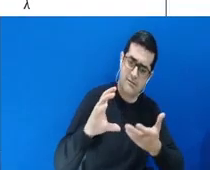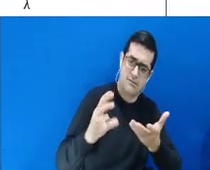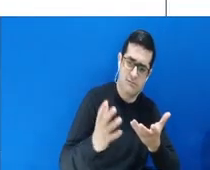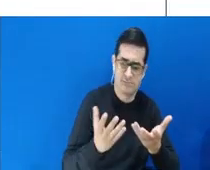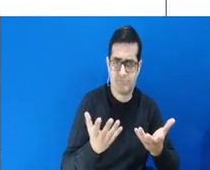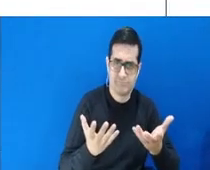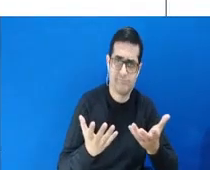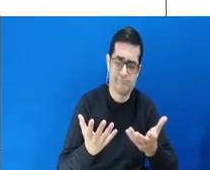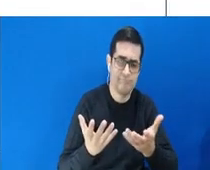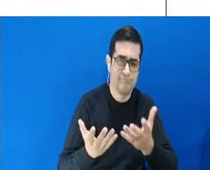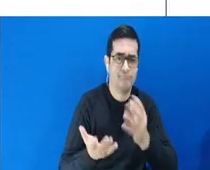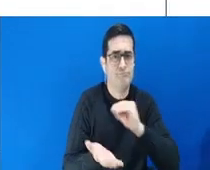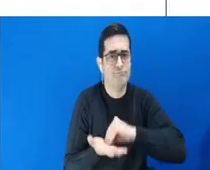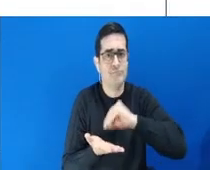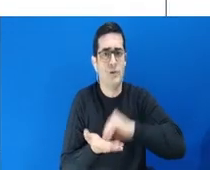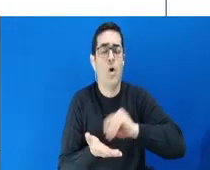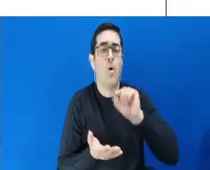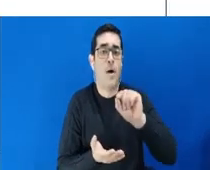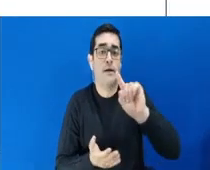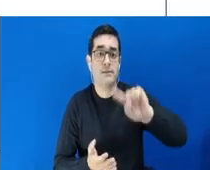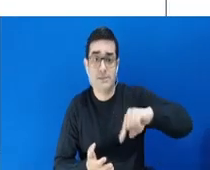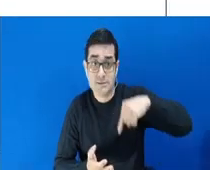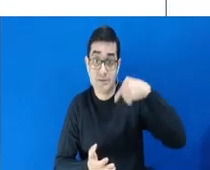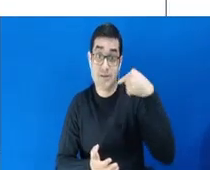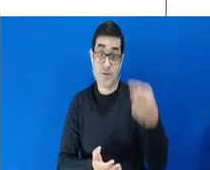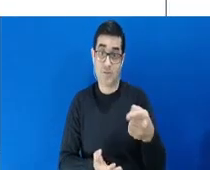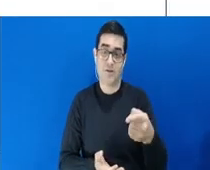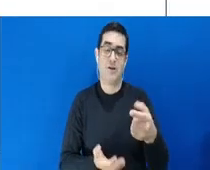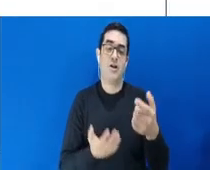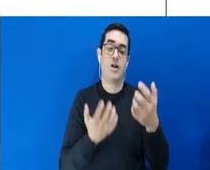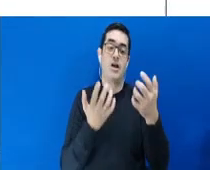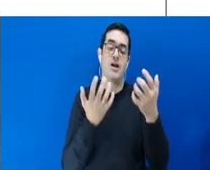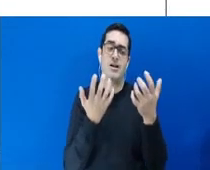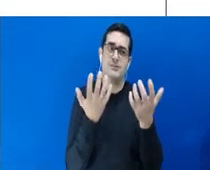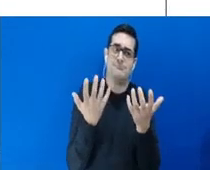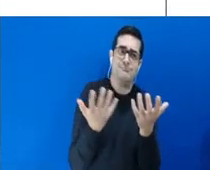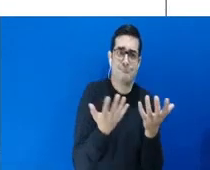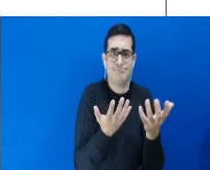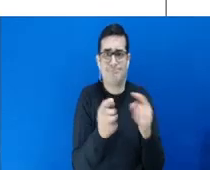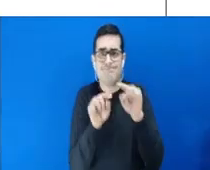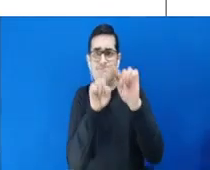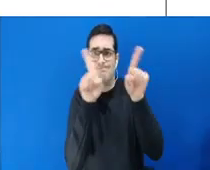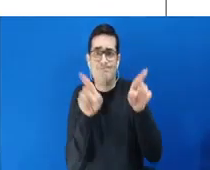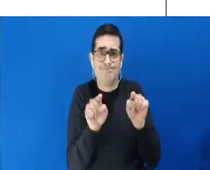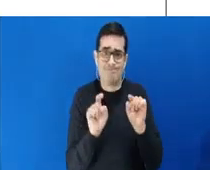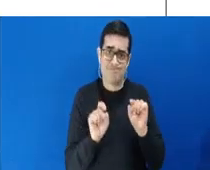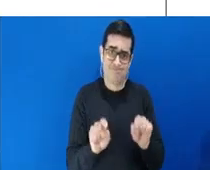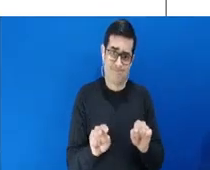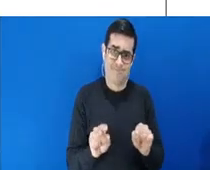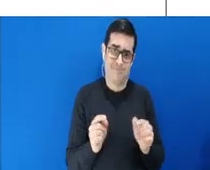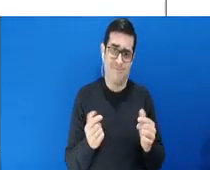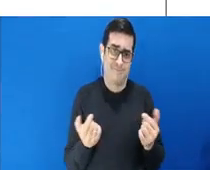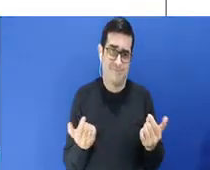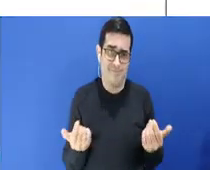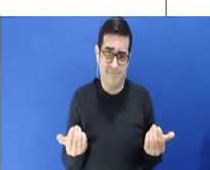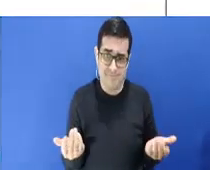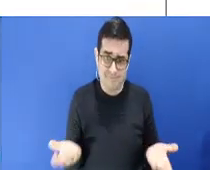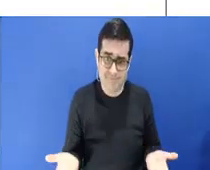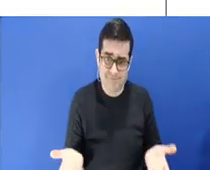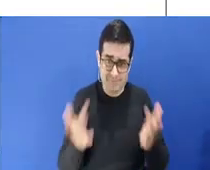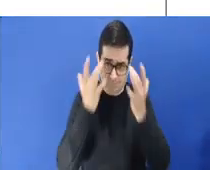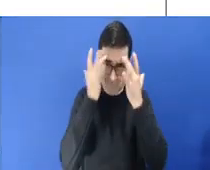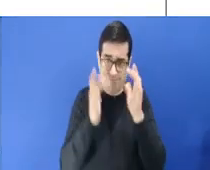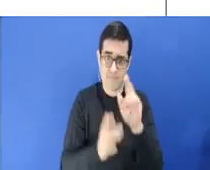acontece? Entramos no princípio da incerteza de Heisenberg em 1927. Ele diz o quê?